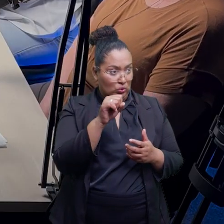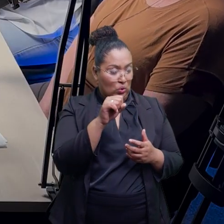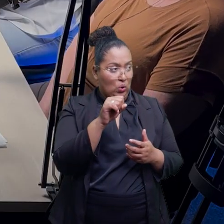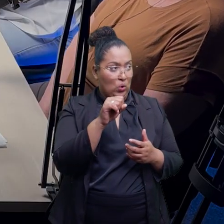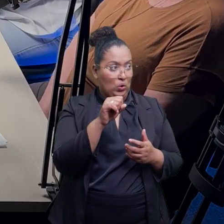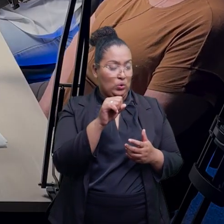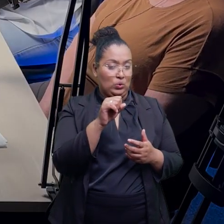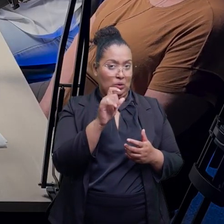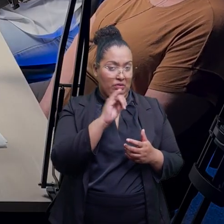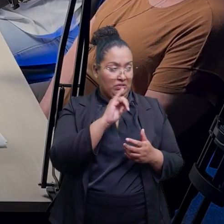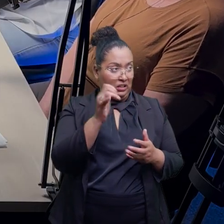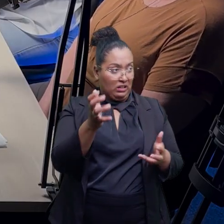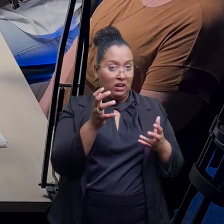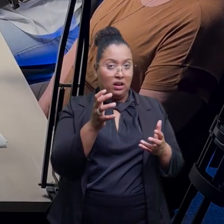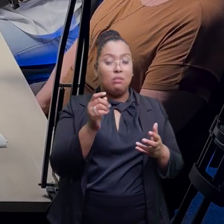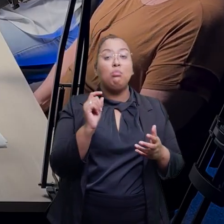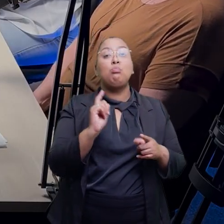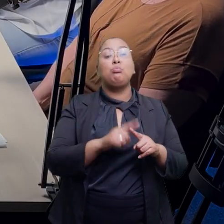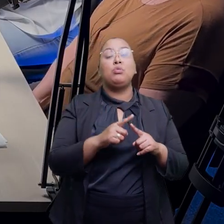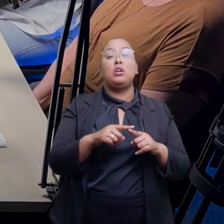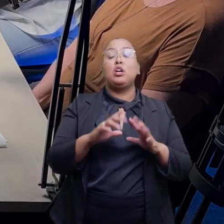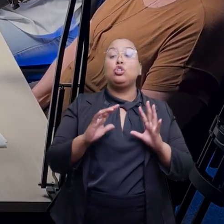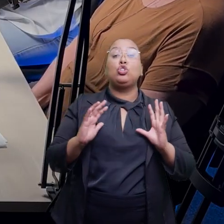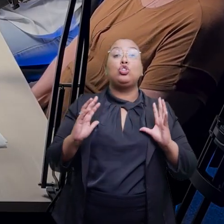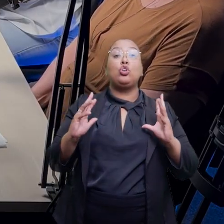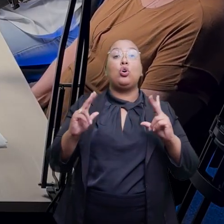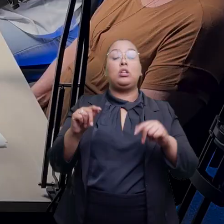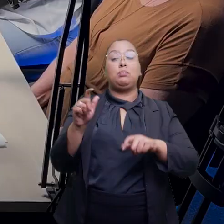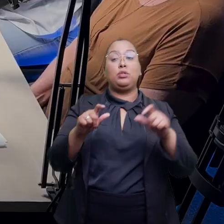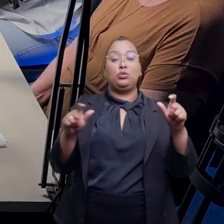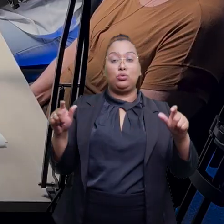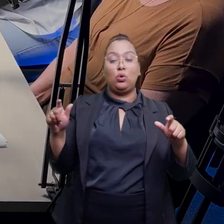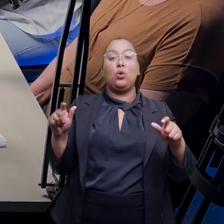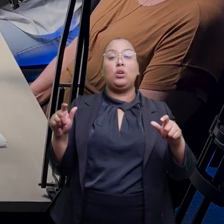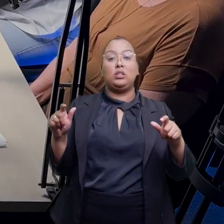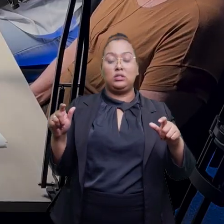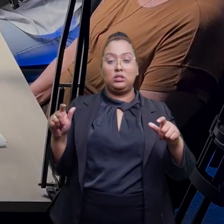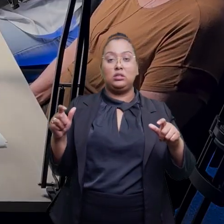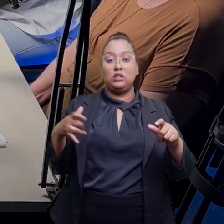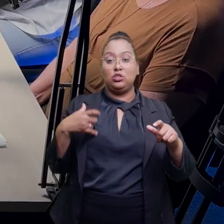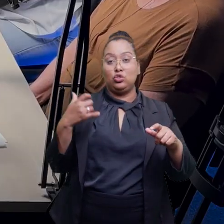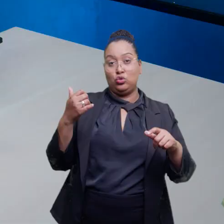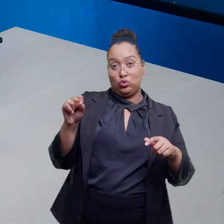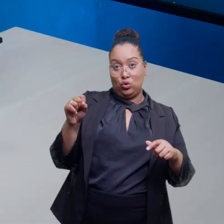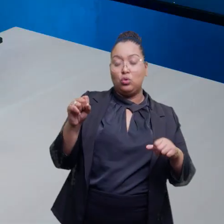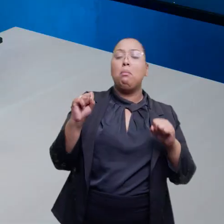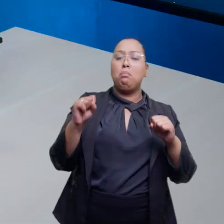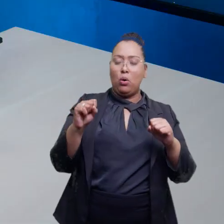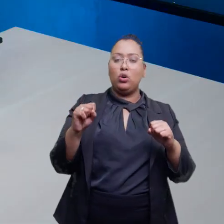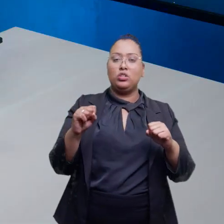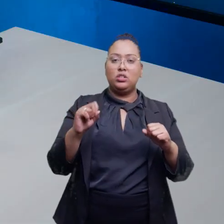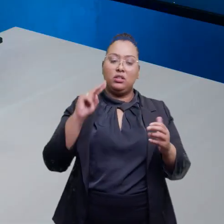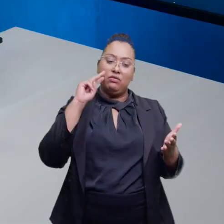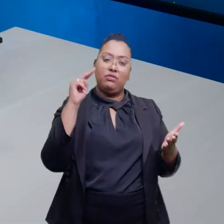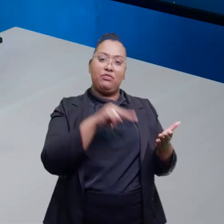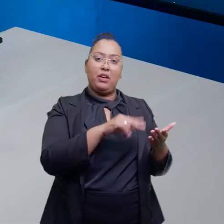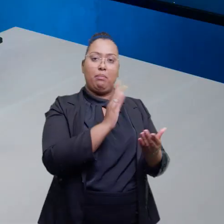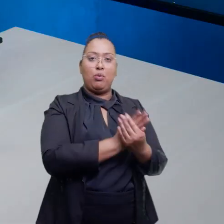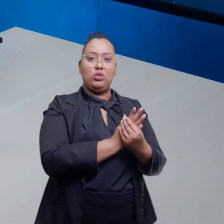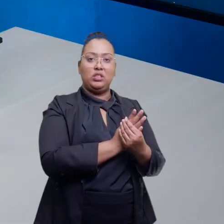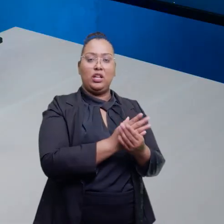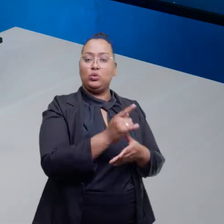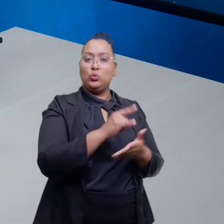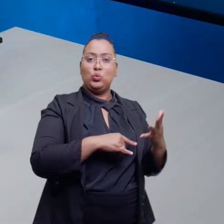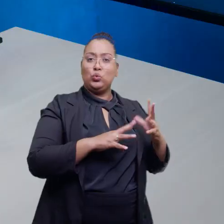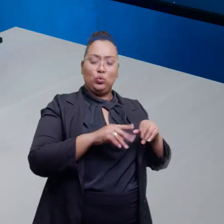anos, todo adulto, né, que passou por um procedimento de adoção tem acesso ao seu processo, né, o processo,